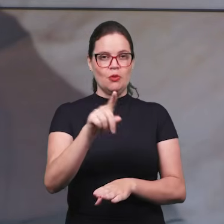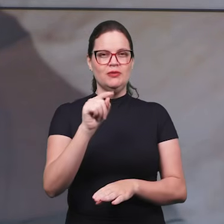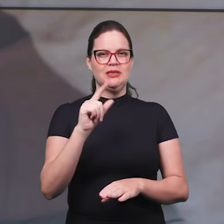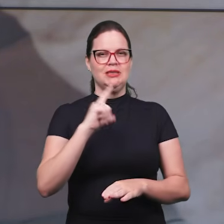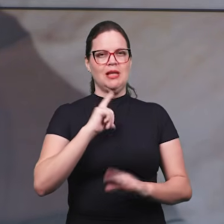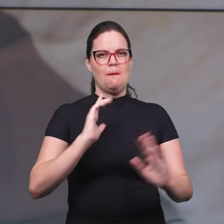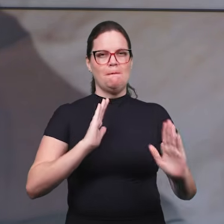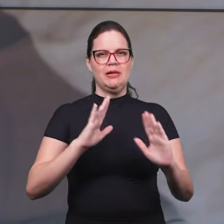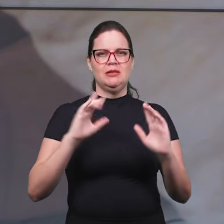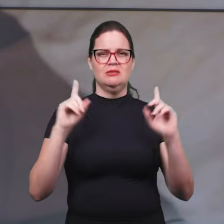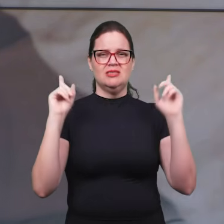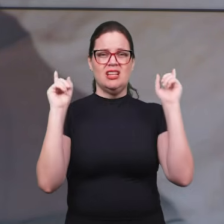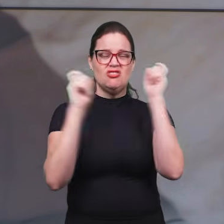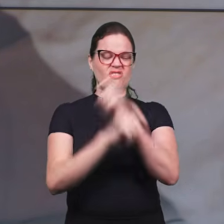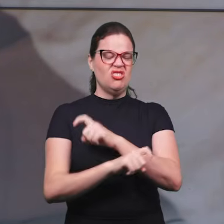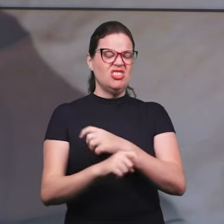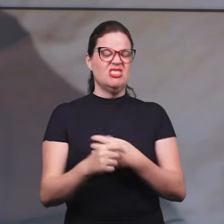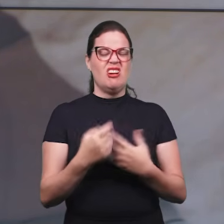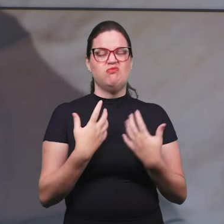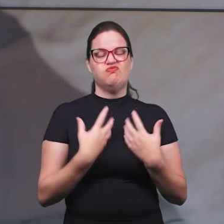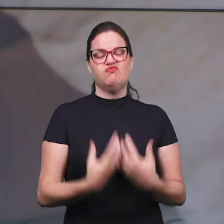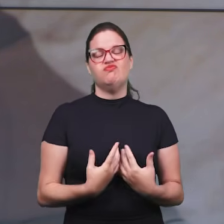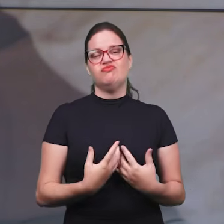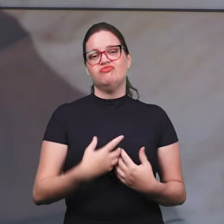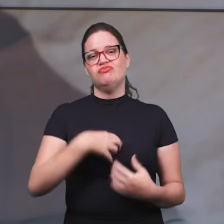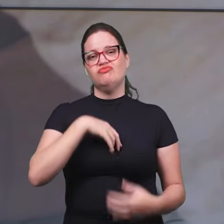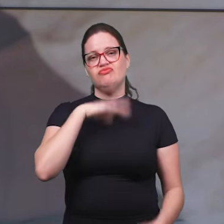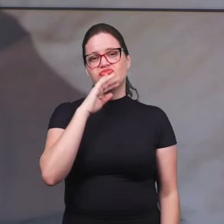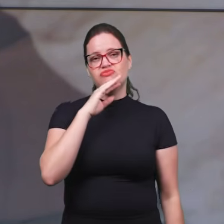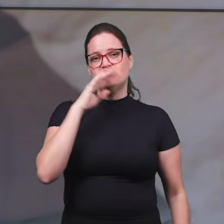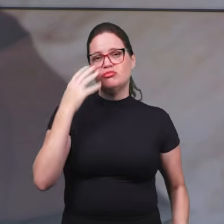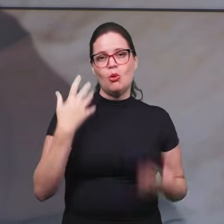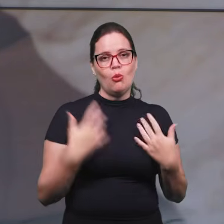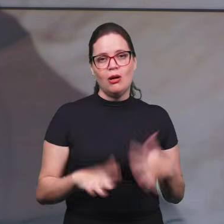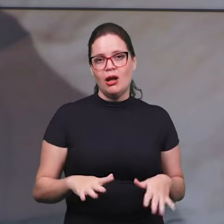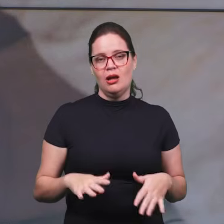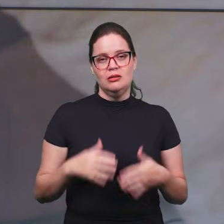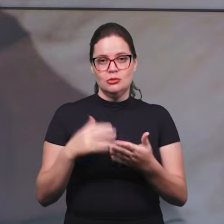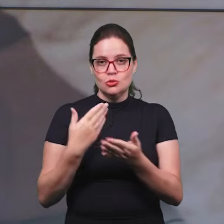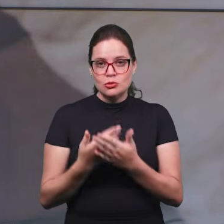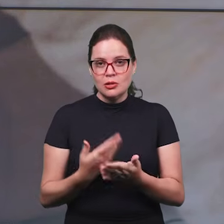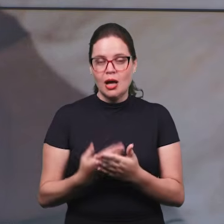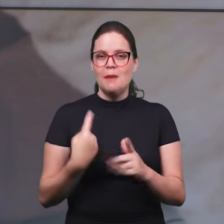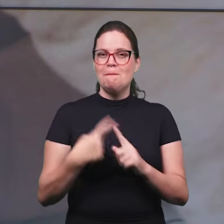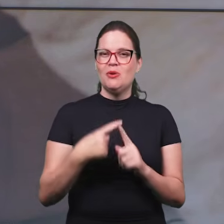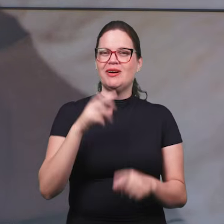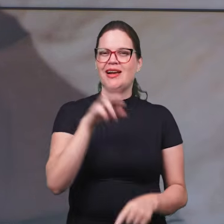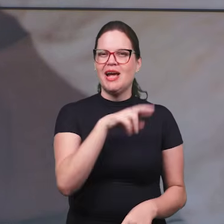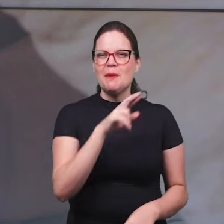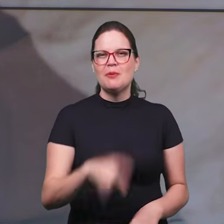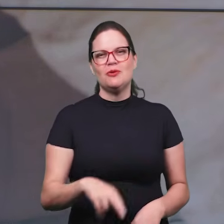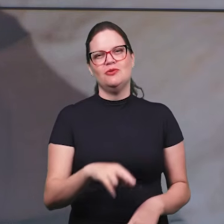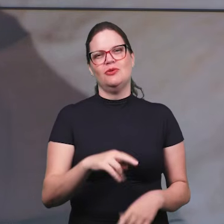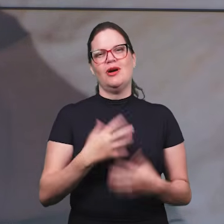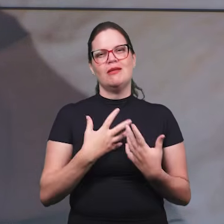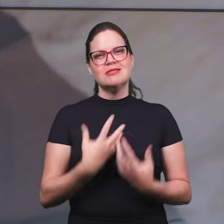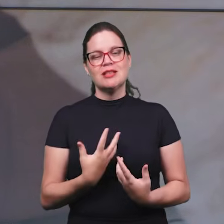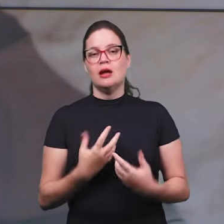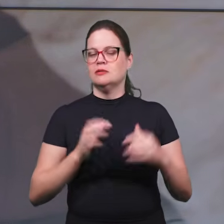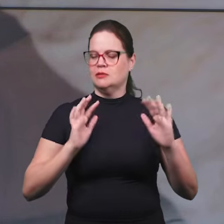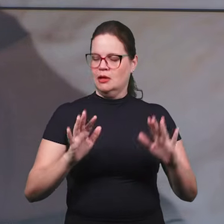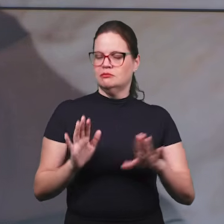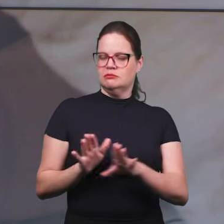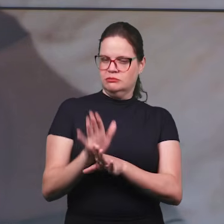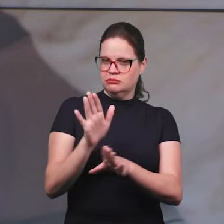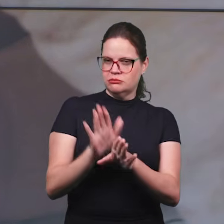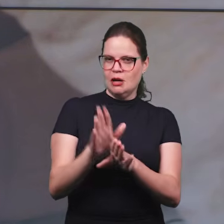esse momento de desânimo nos estudos, abandonou o projeto, reprovou, nós vamos trazer aqui ações práticas para que você possa